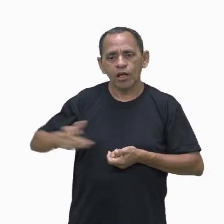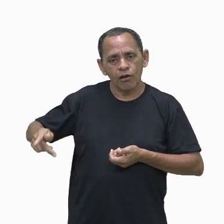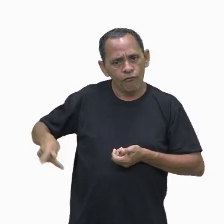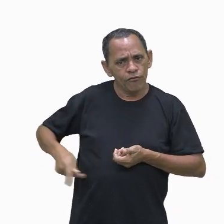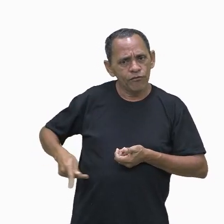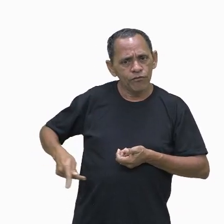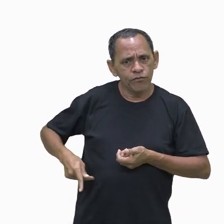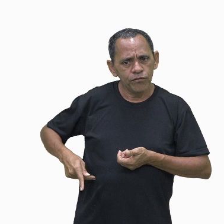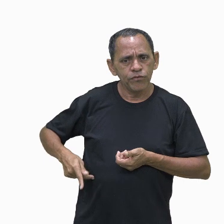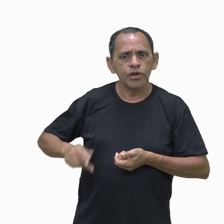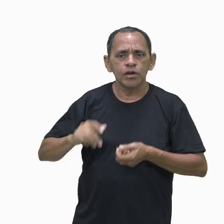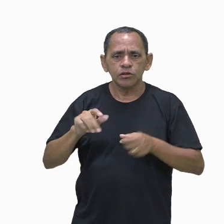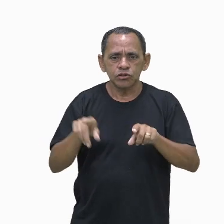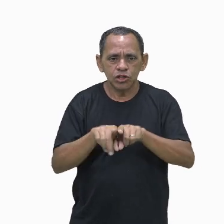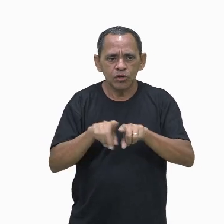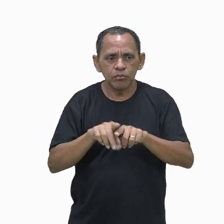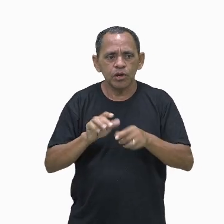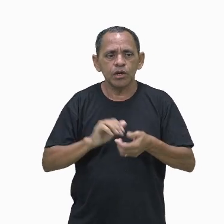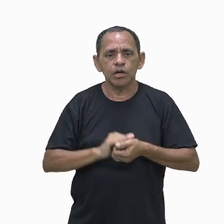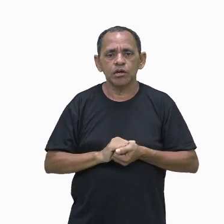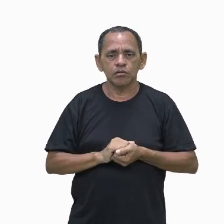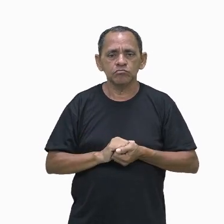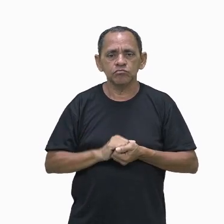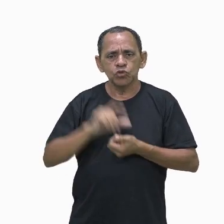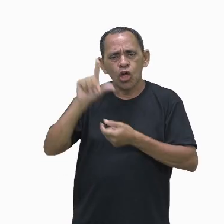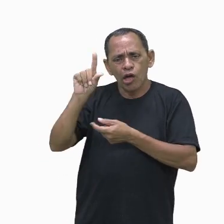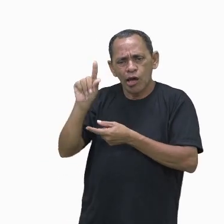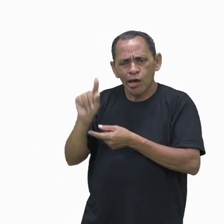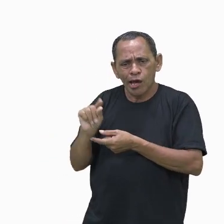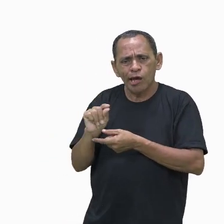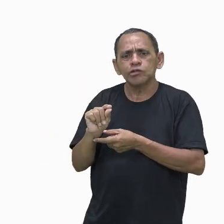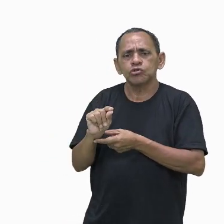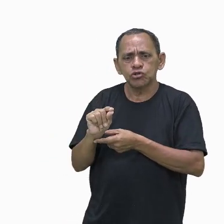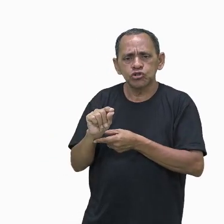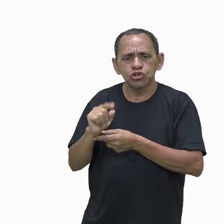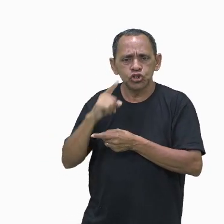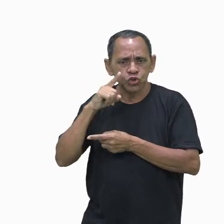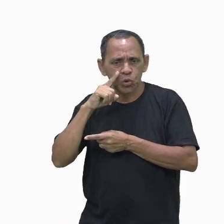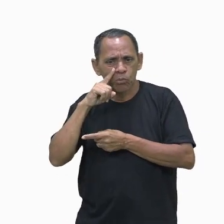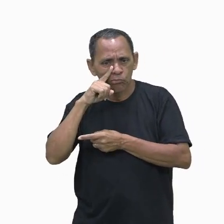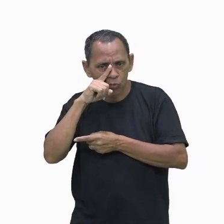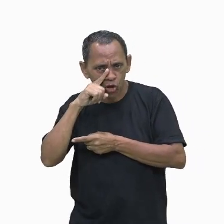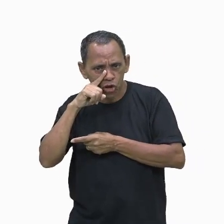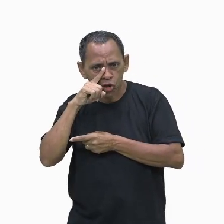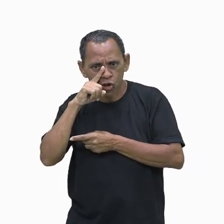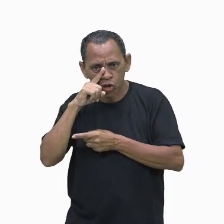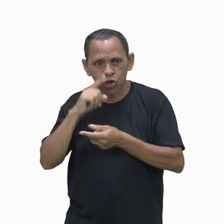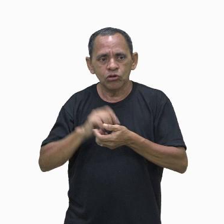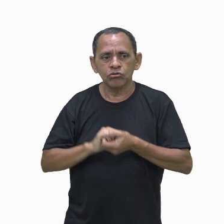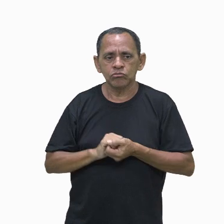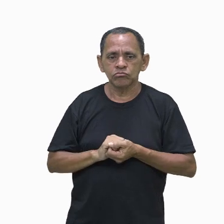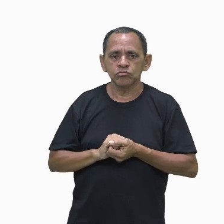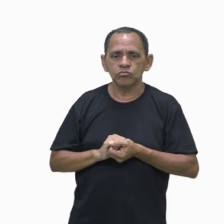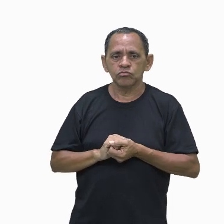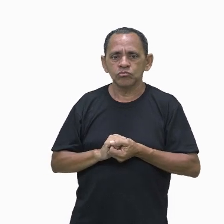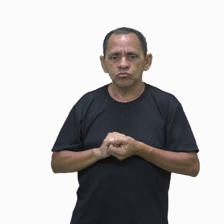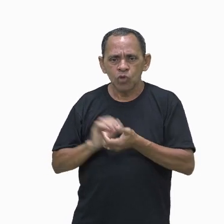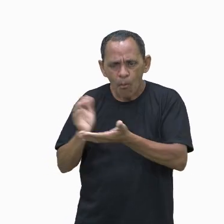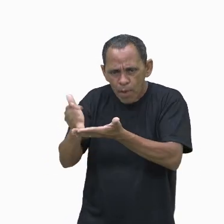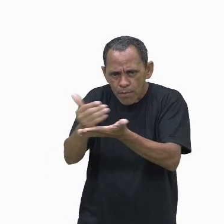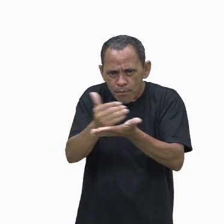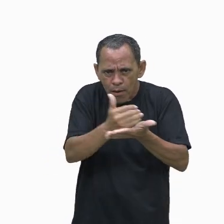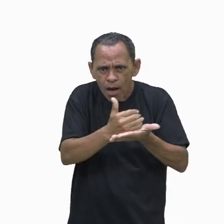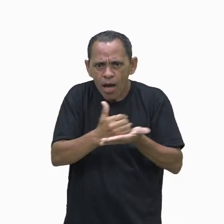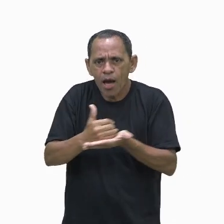ser eliminado do corpo, reduzindo assim o risco de acumulação de placa nas